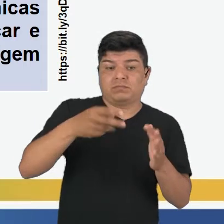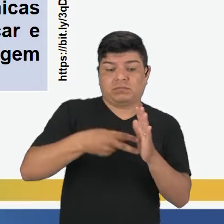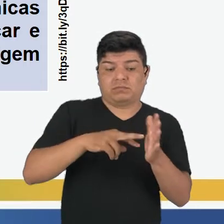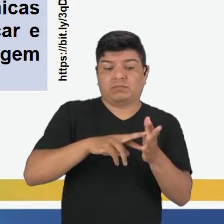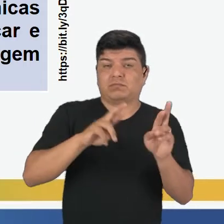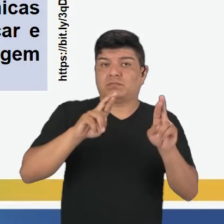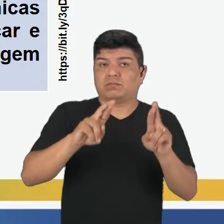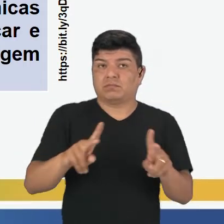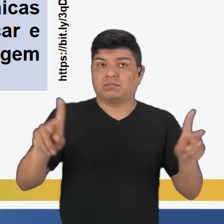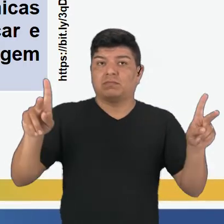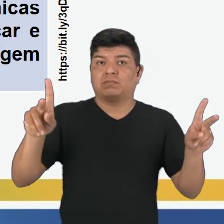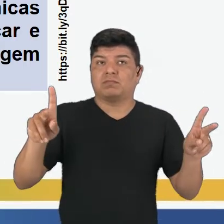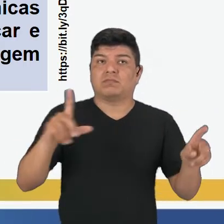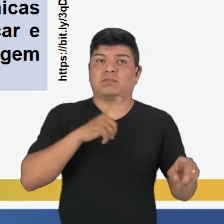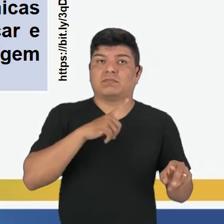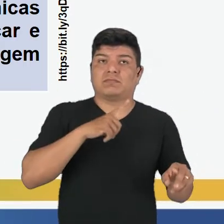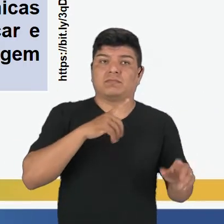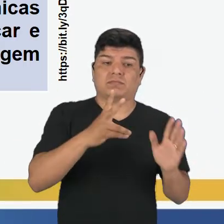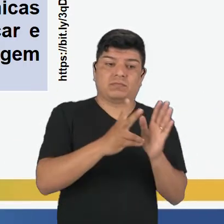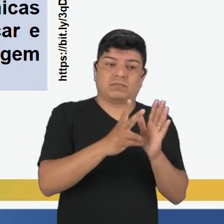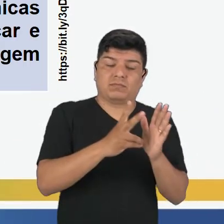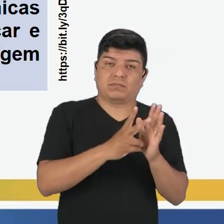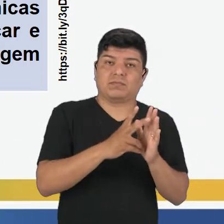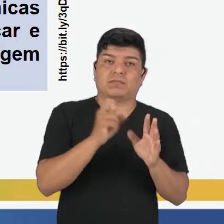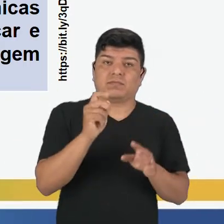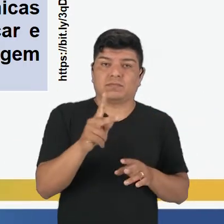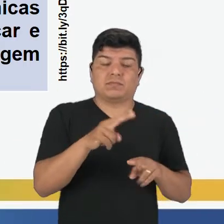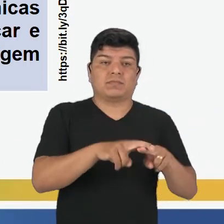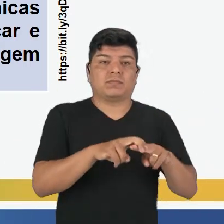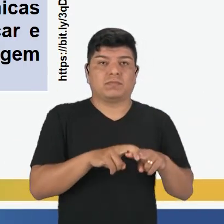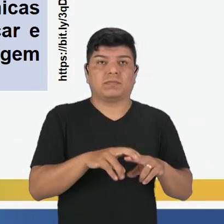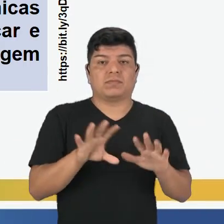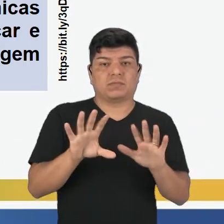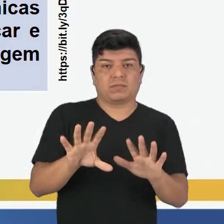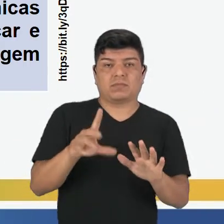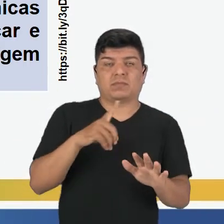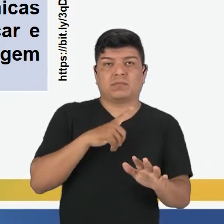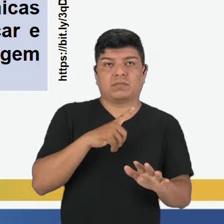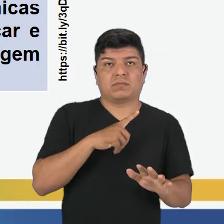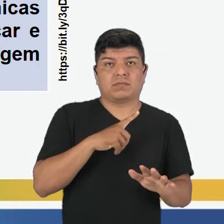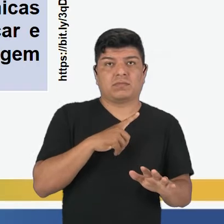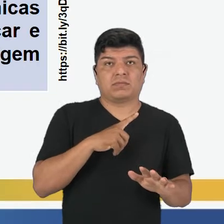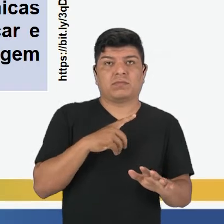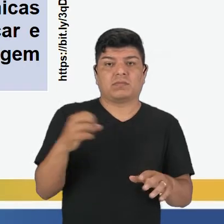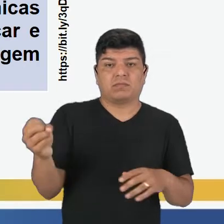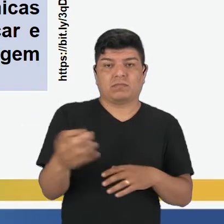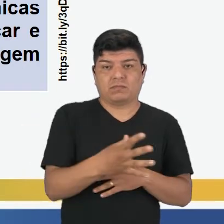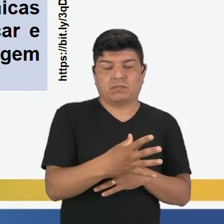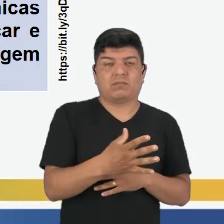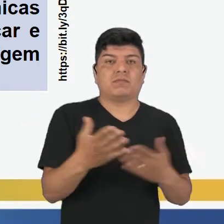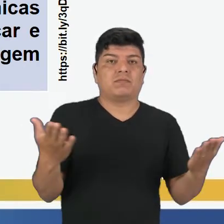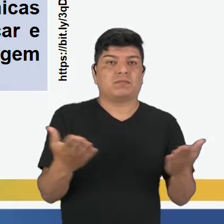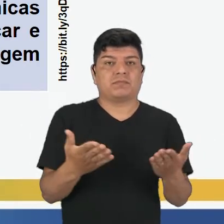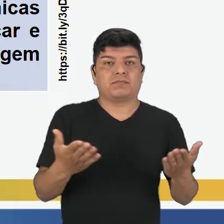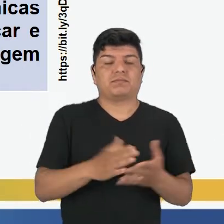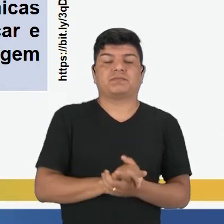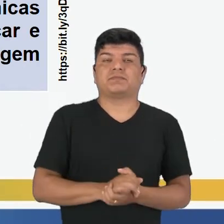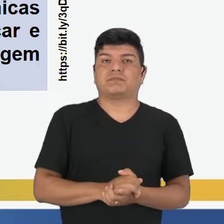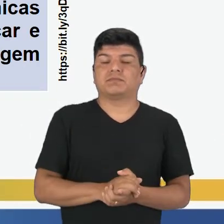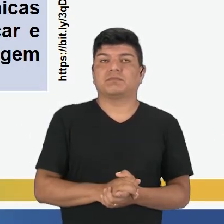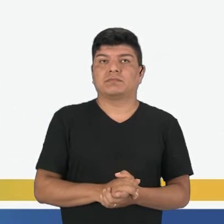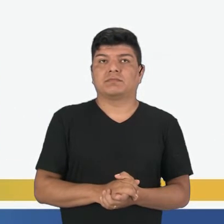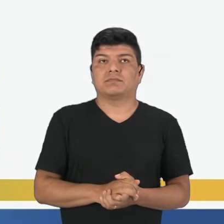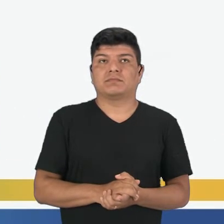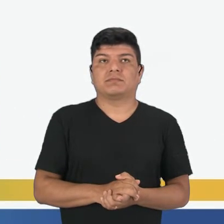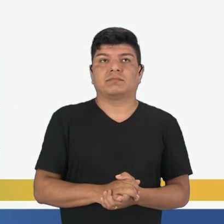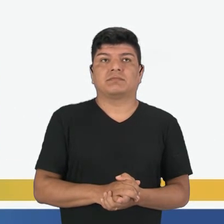diferente daquele que tem entre os indígenas. Por isso que ele diz ali que há uma atualização, ok? Tá